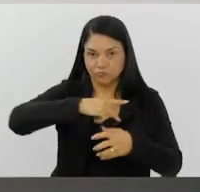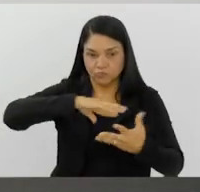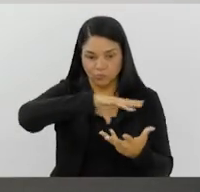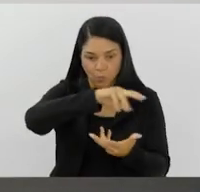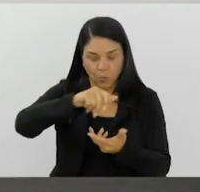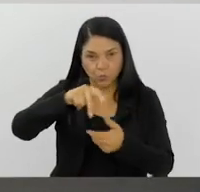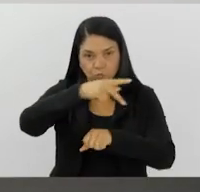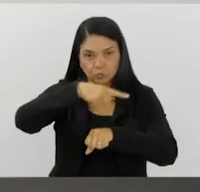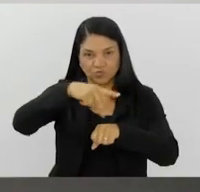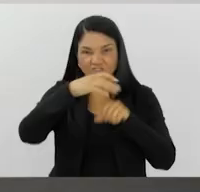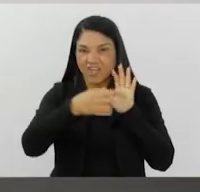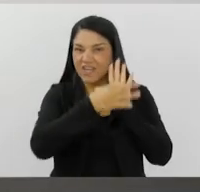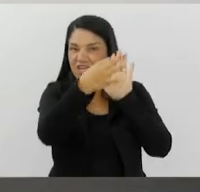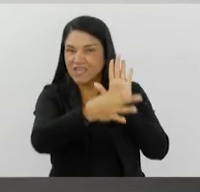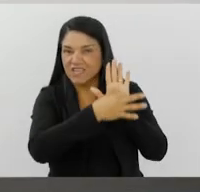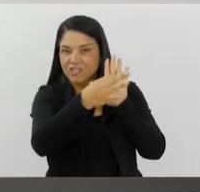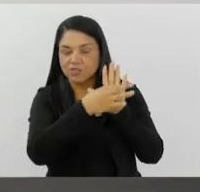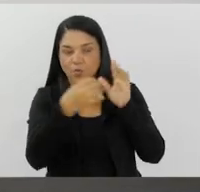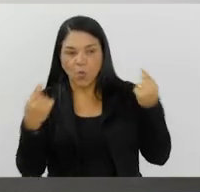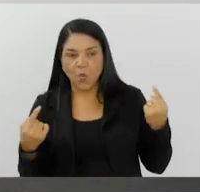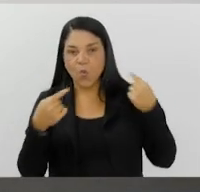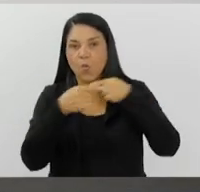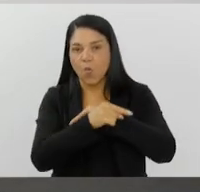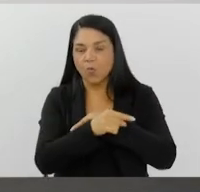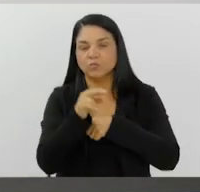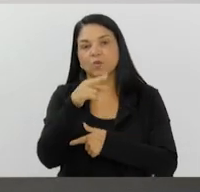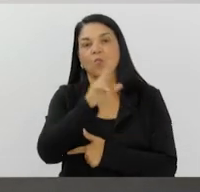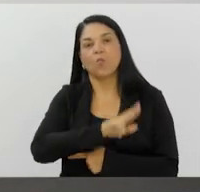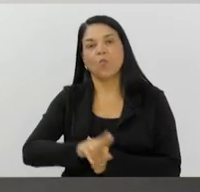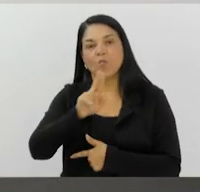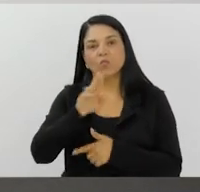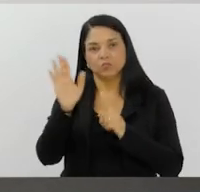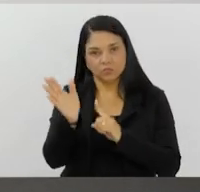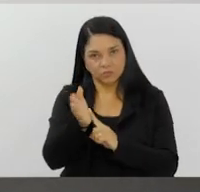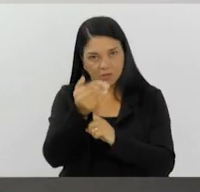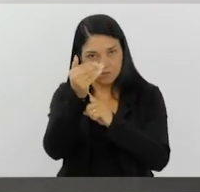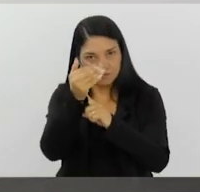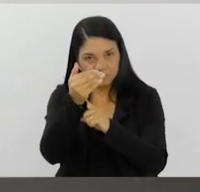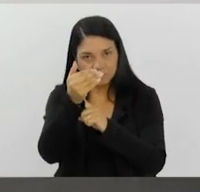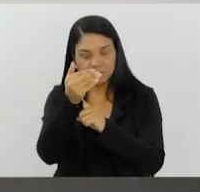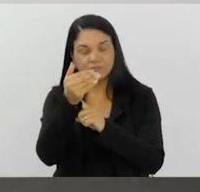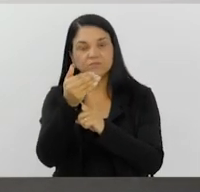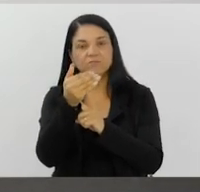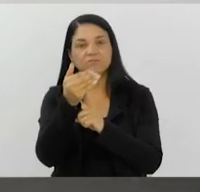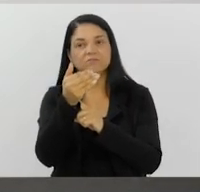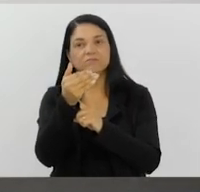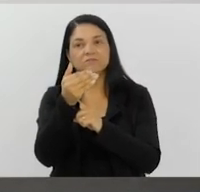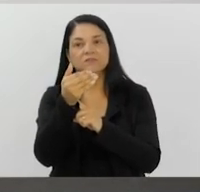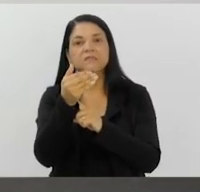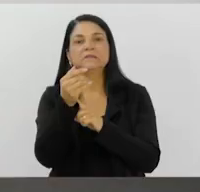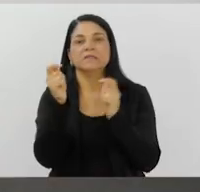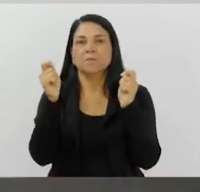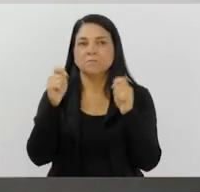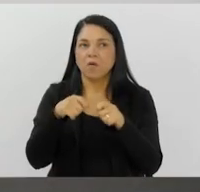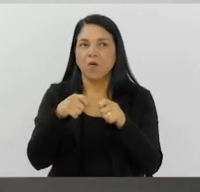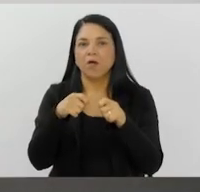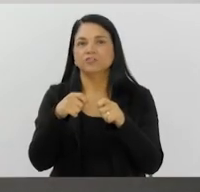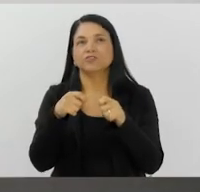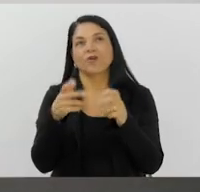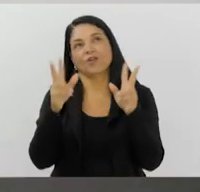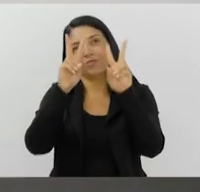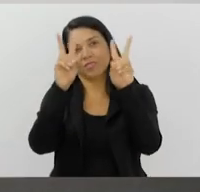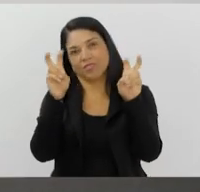né Muito contrários à utilização dessa tecnologia eh eh a gente pode citar né o próprio tema